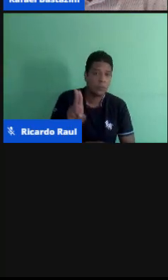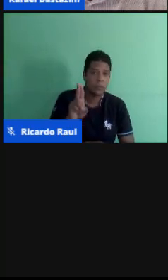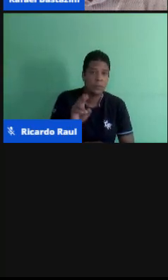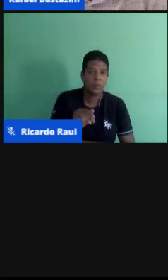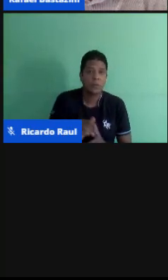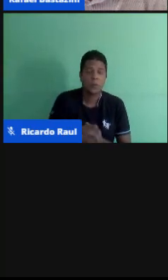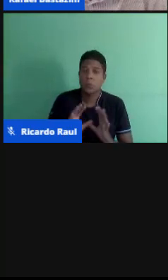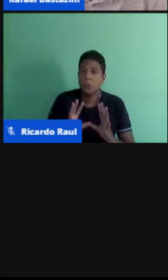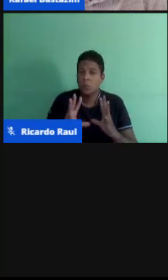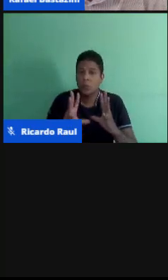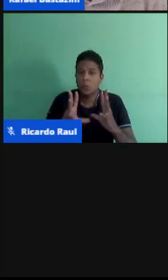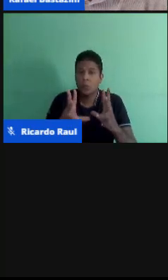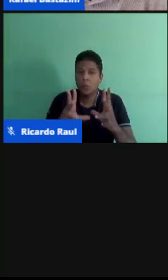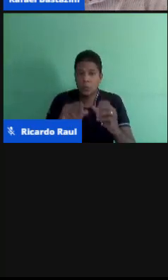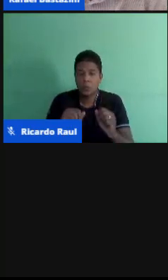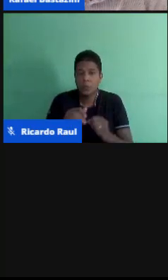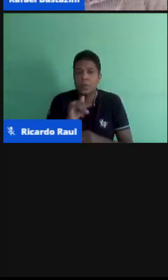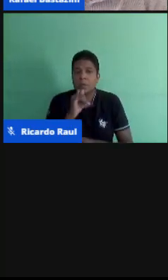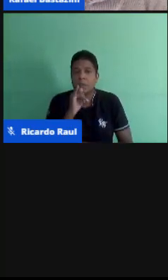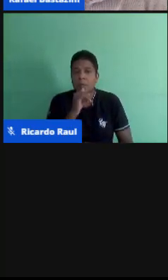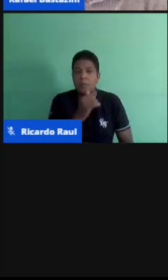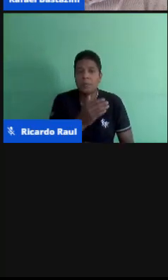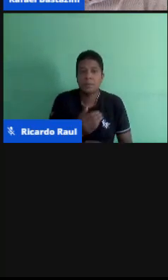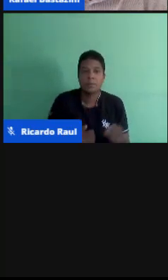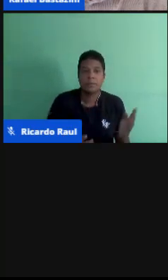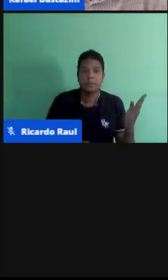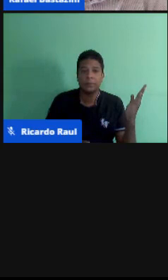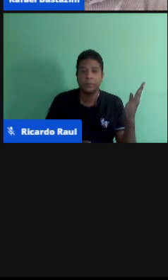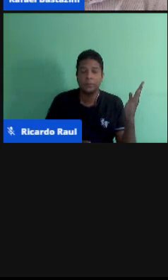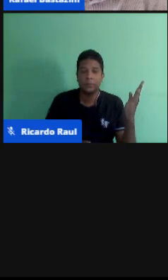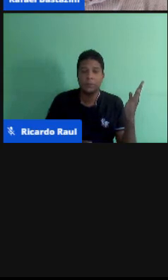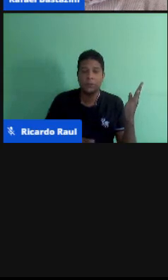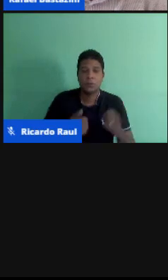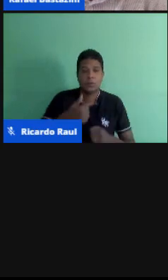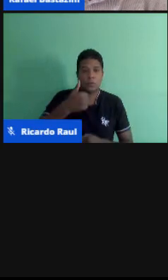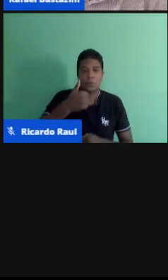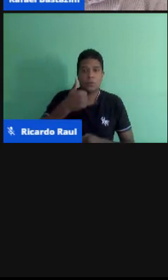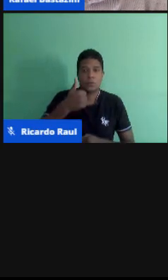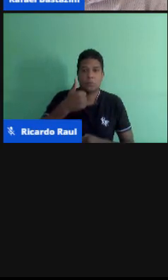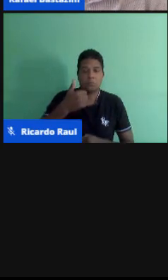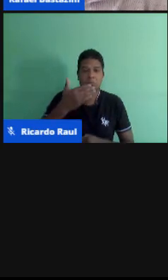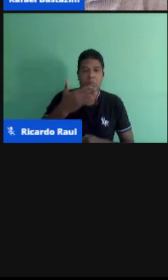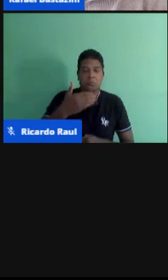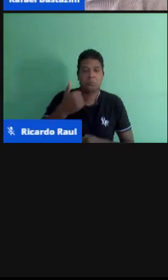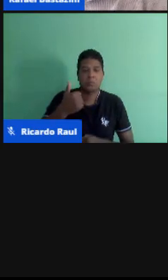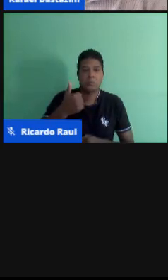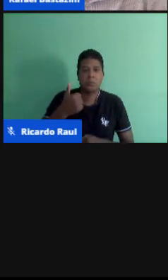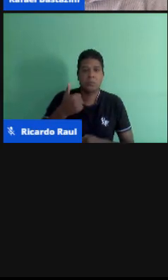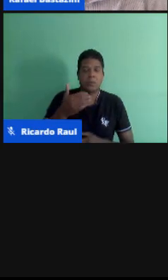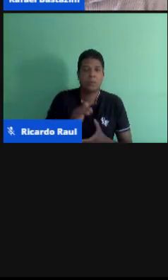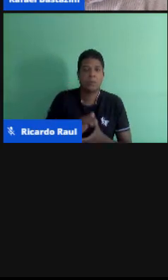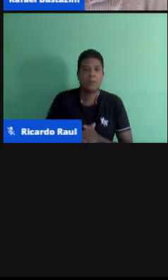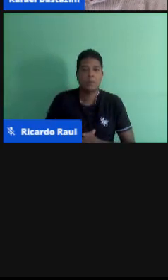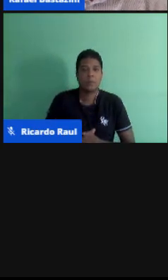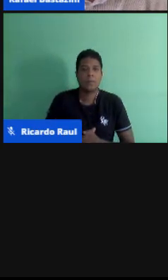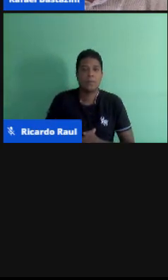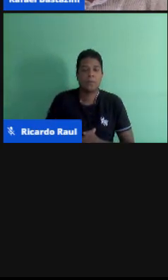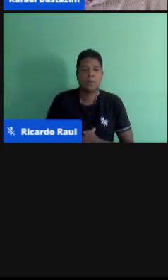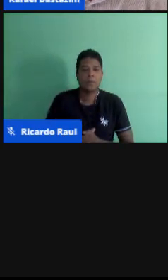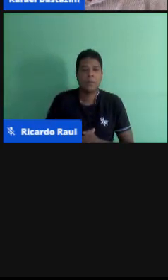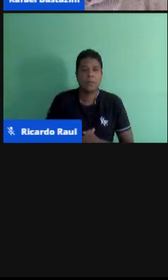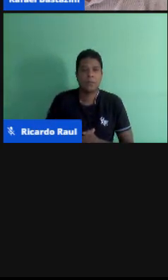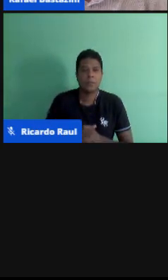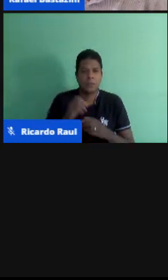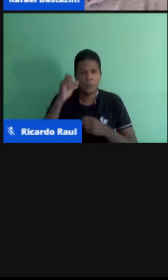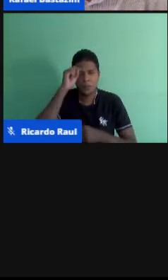utilizei todas nesses exemplos que eu vou mostrar para vocês, nível 1. Eu não parti para questões mais